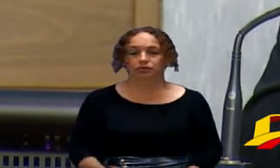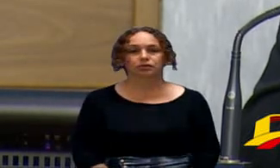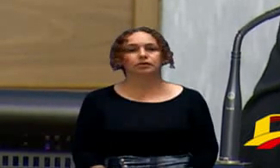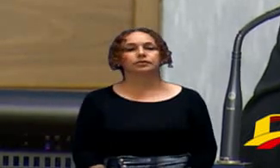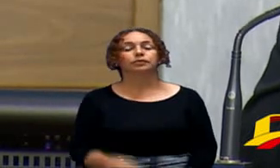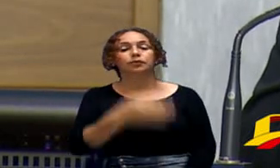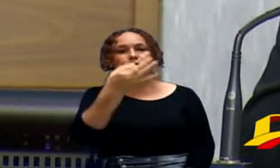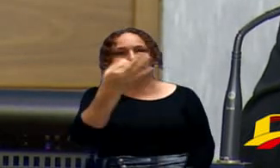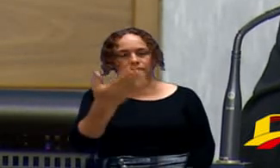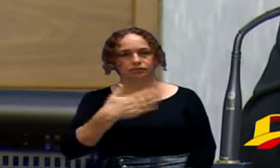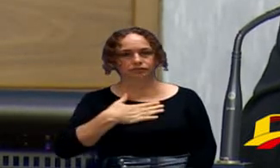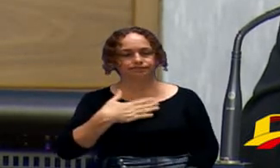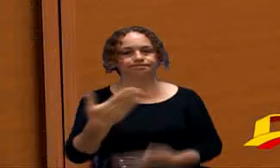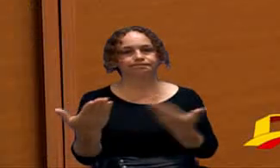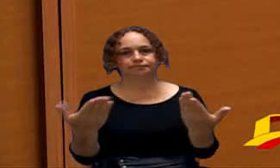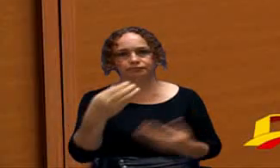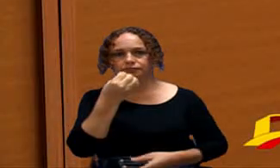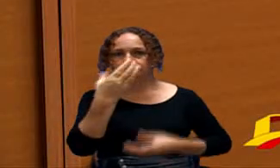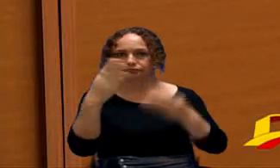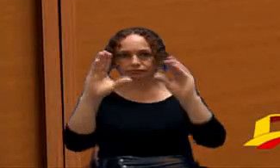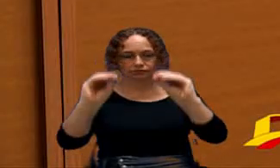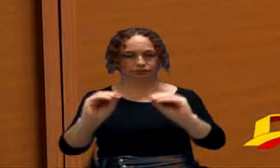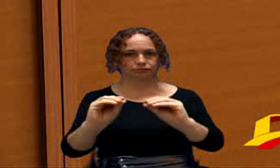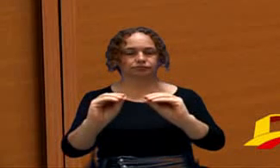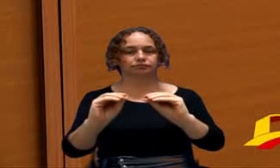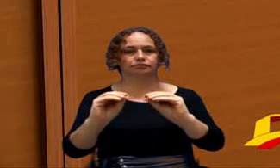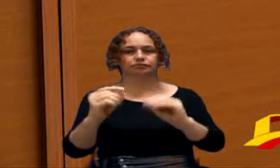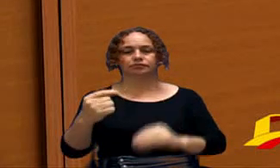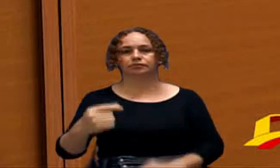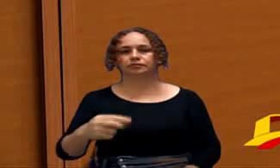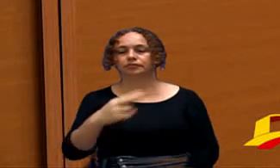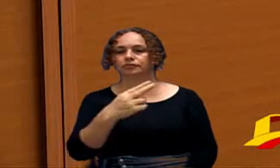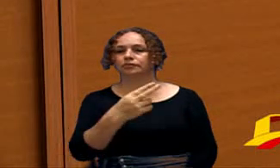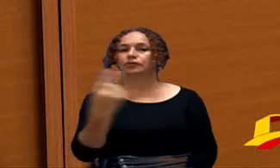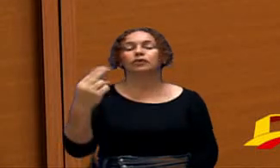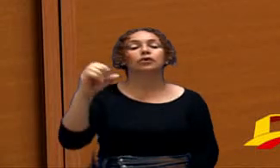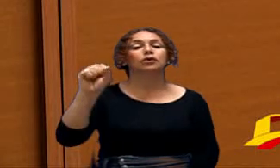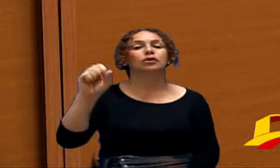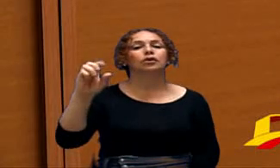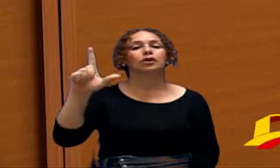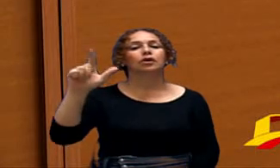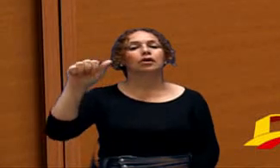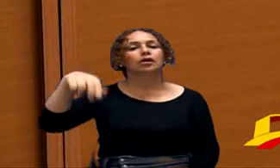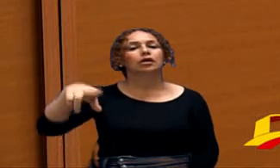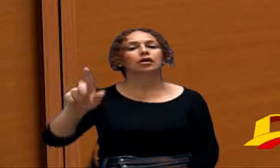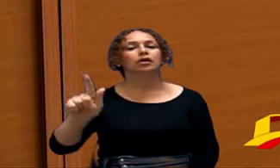Então, boa noite, eu sou... Meu nome é Solange Marques. Hã?